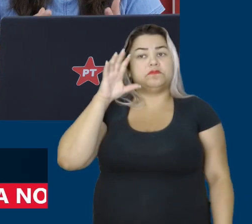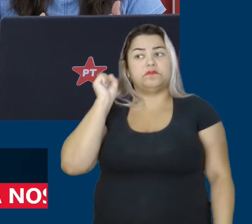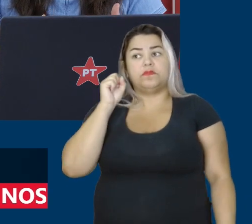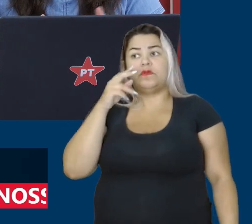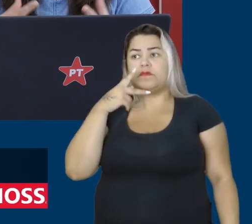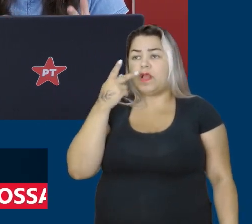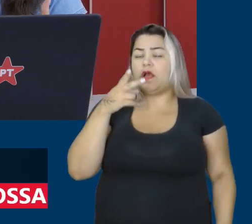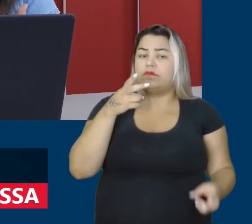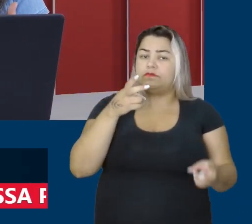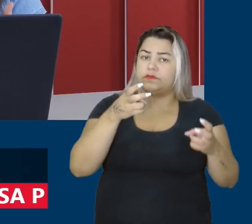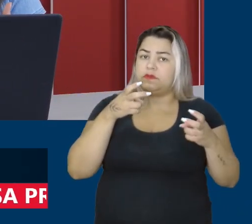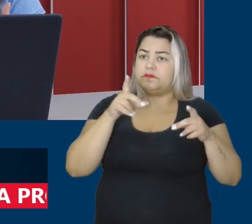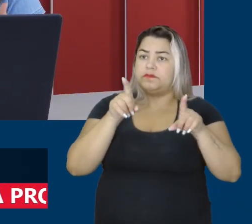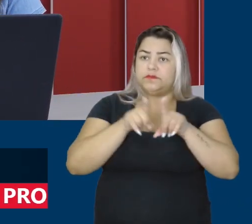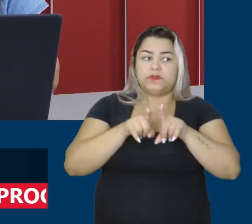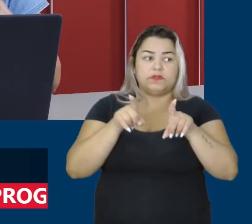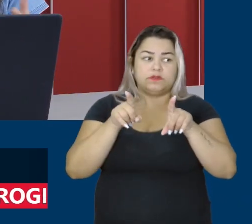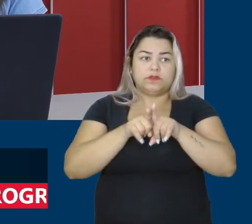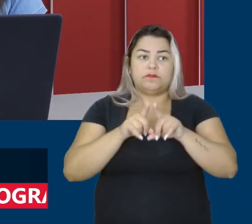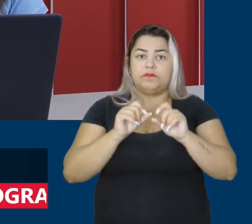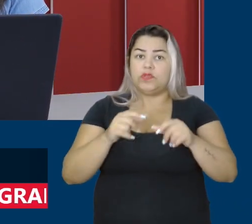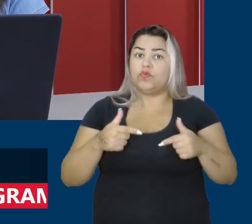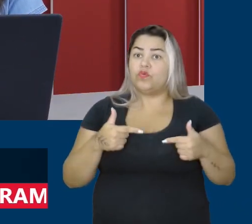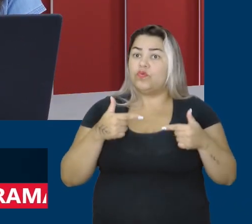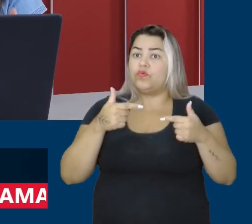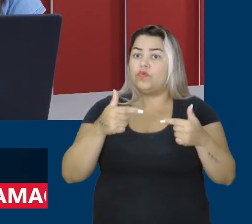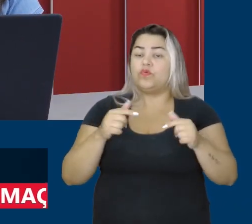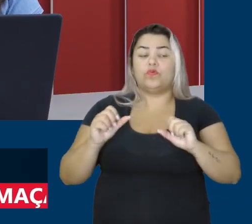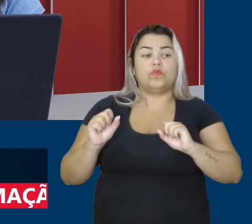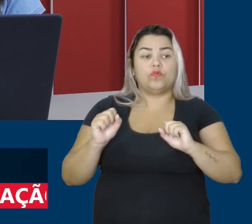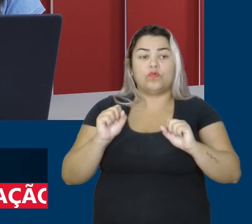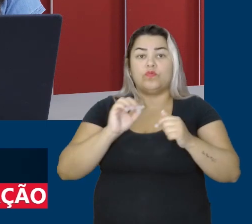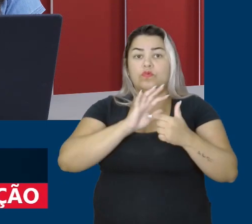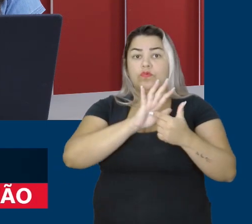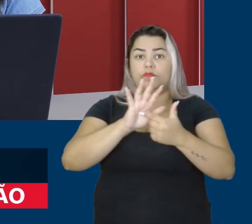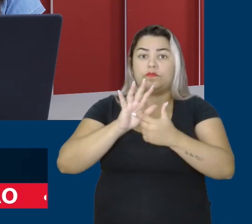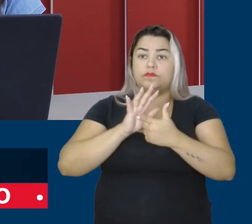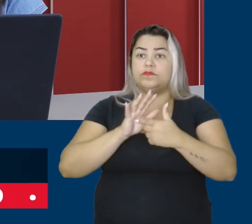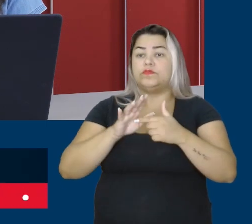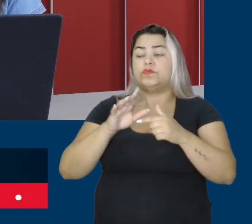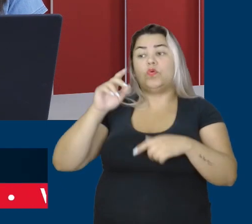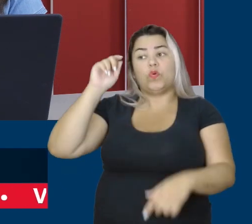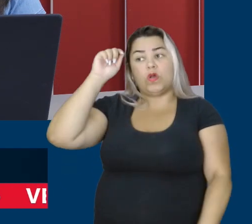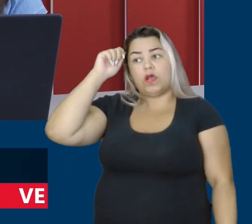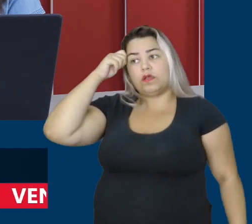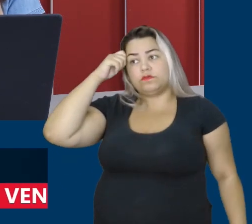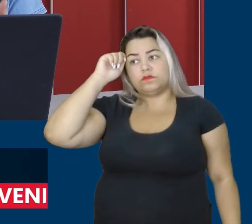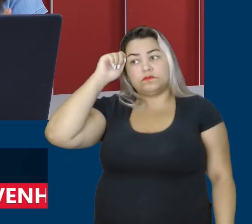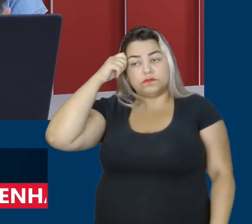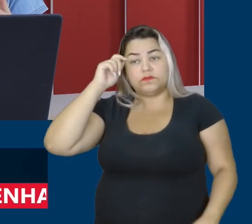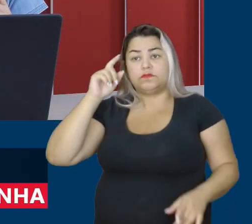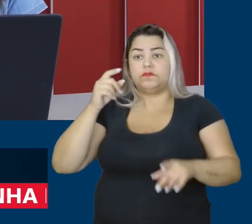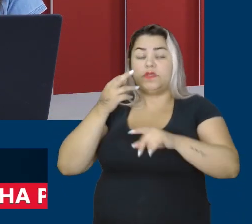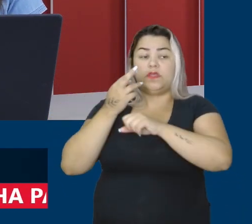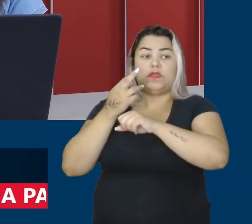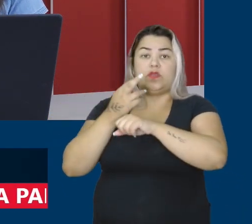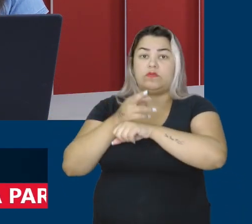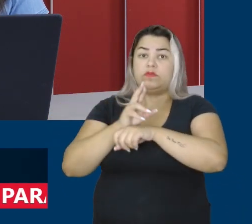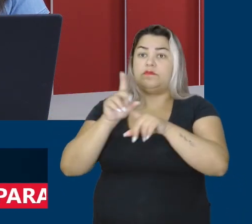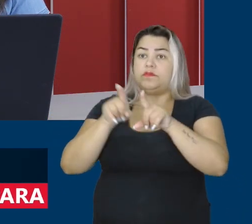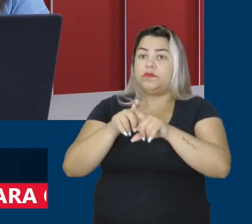a gente percebe, né, que os desafios postos aí para o enfrentamento do racismo passam necessariamente